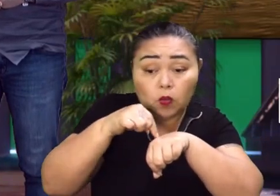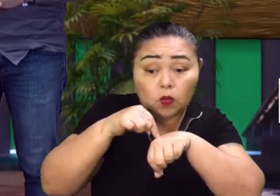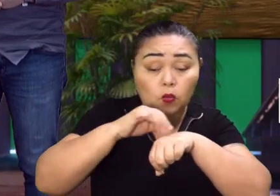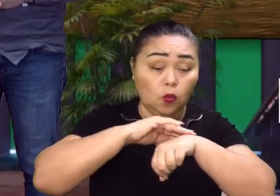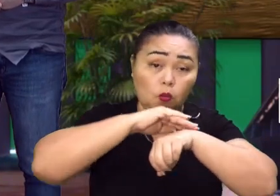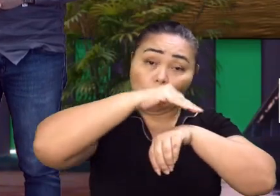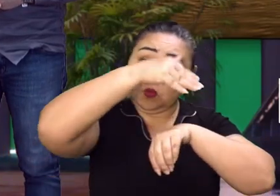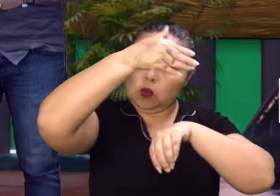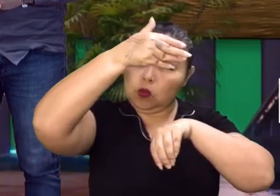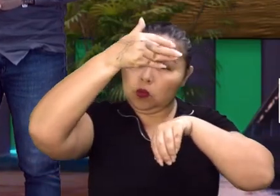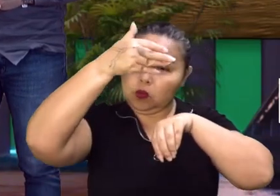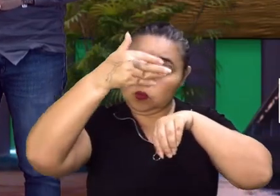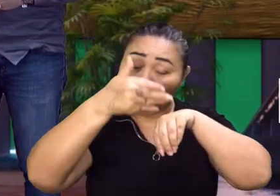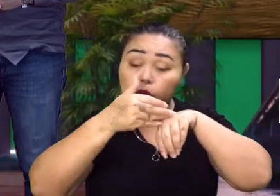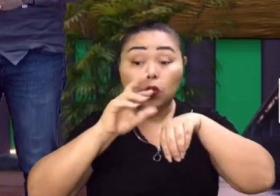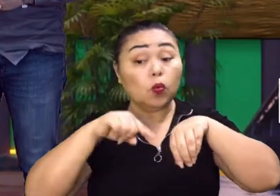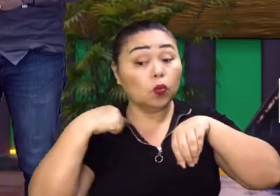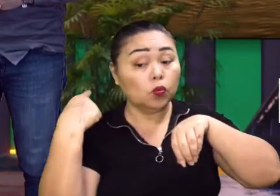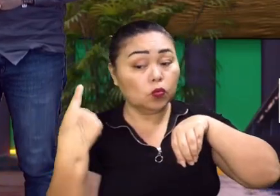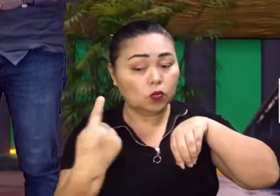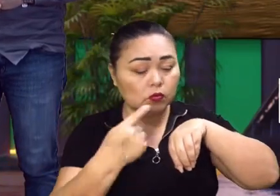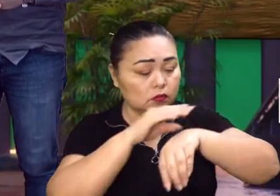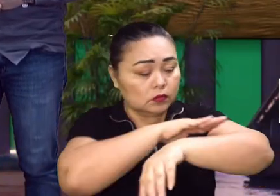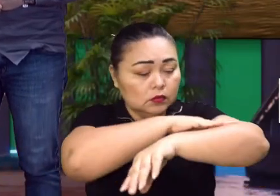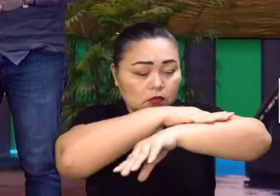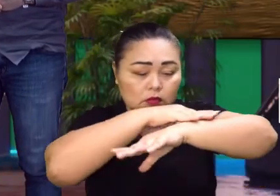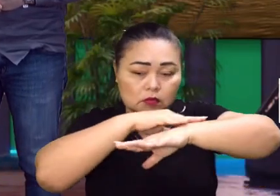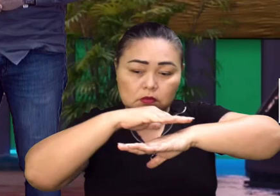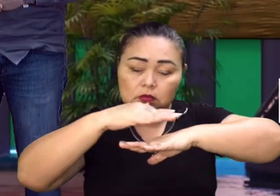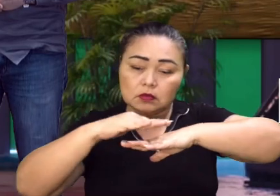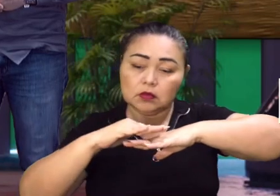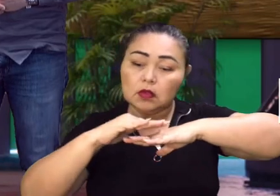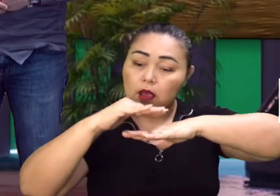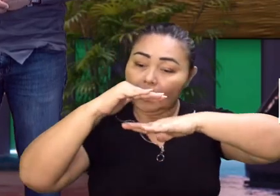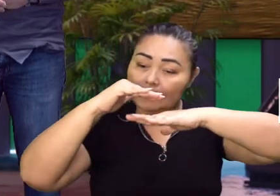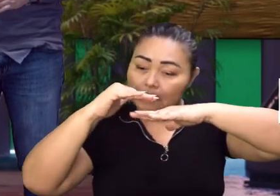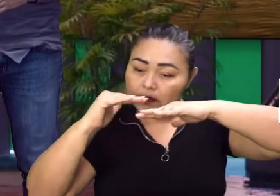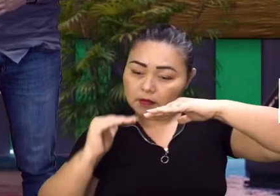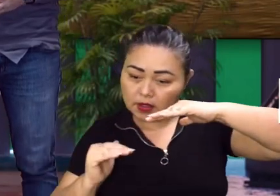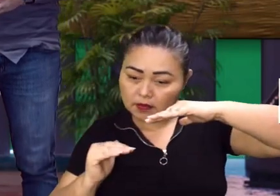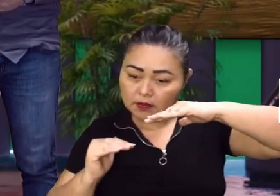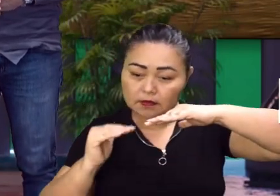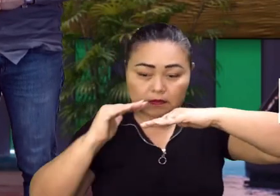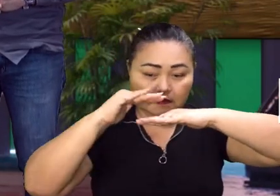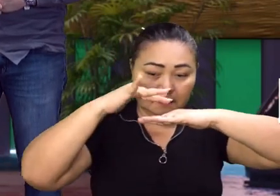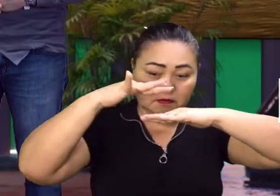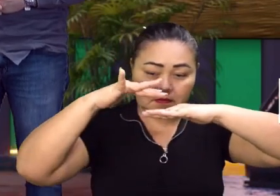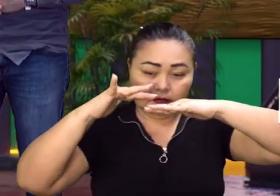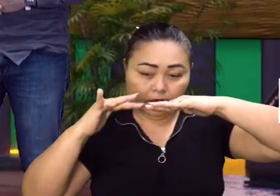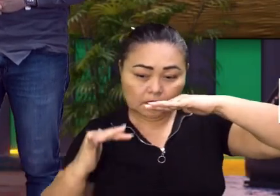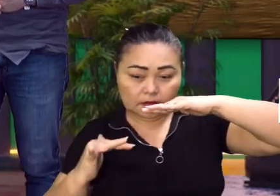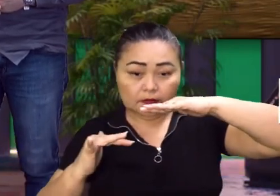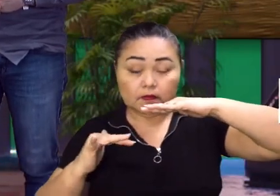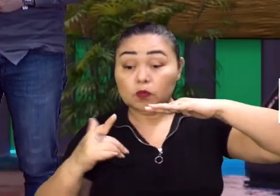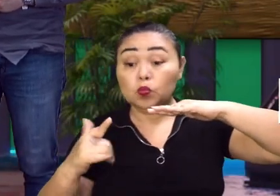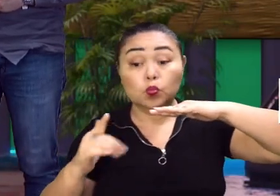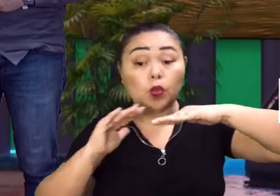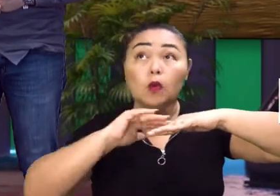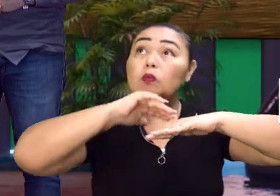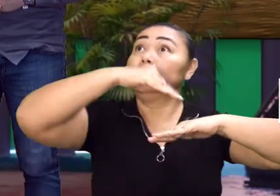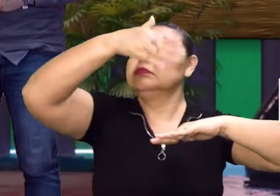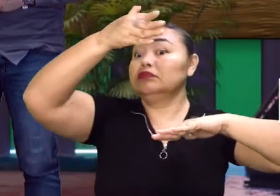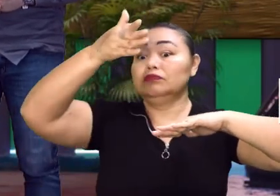foi alto o nosso relevo ele é de média para baixa altitude Exatamente é isso não temos